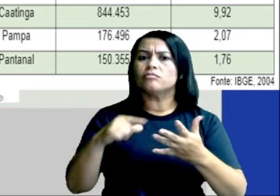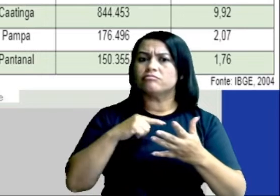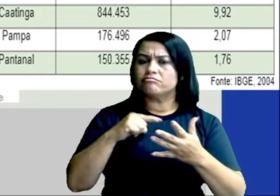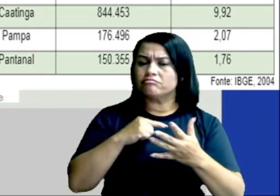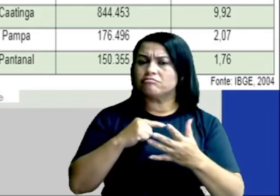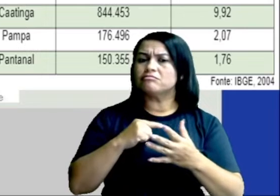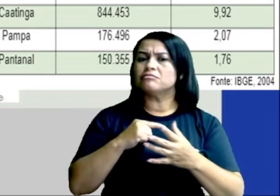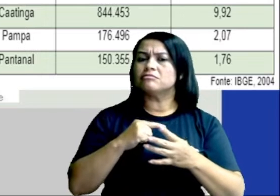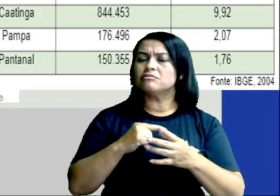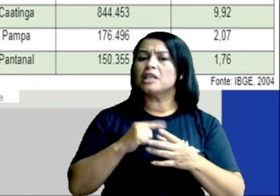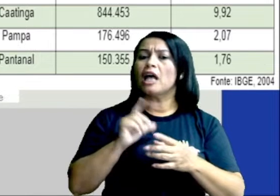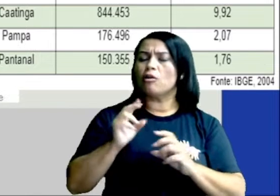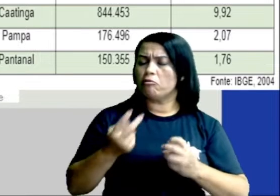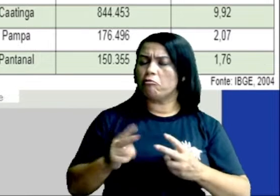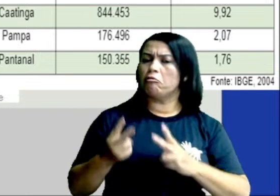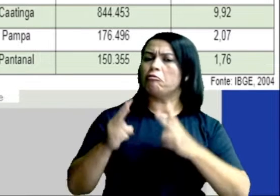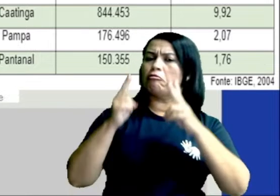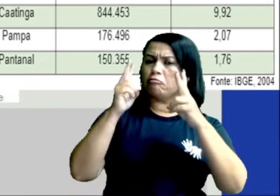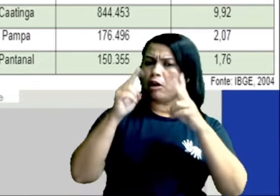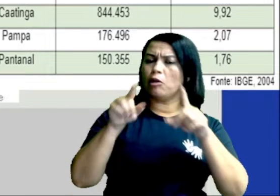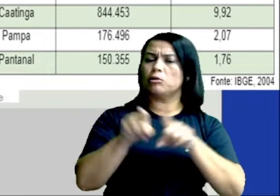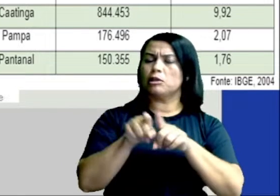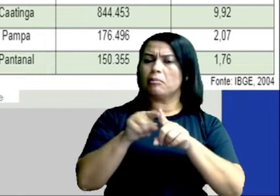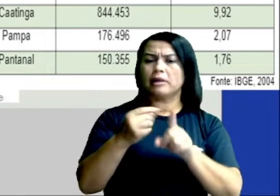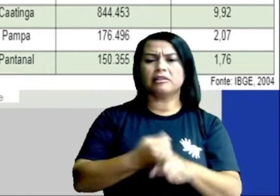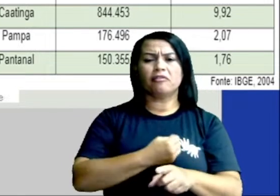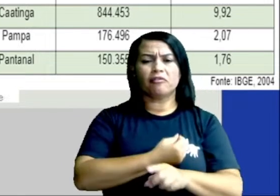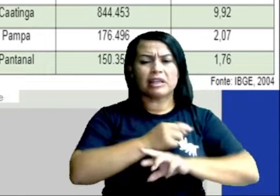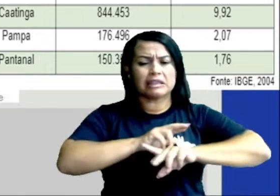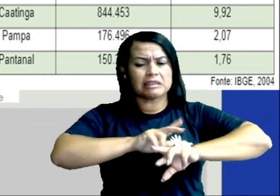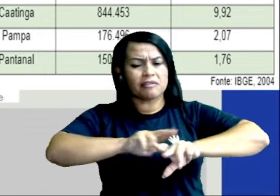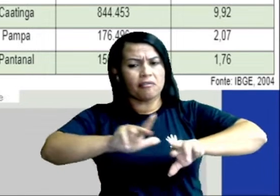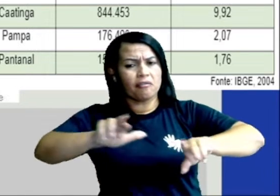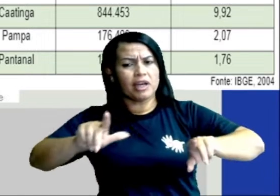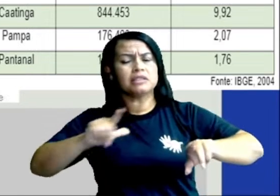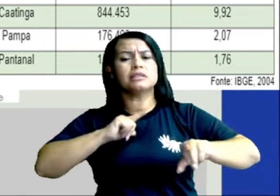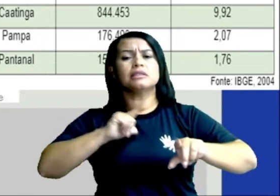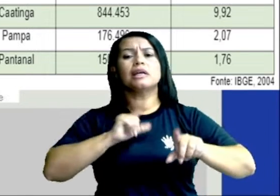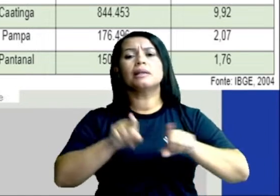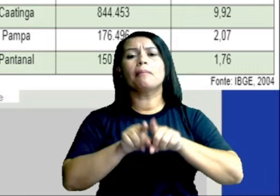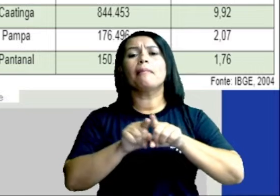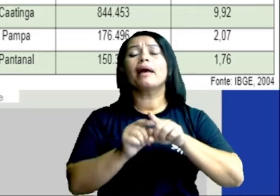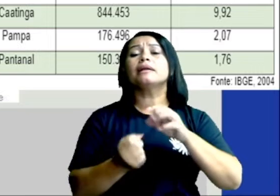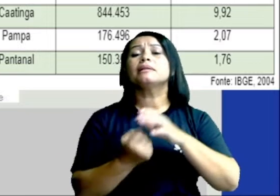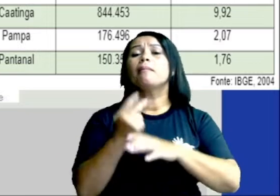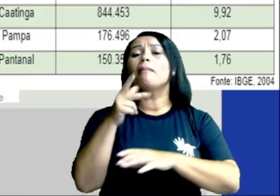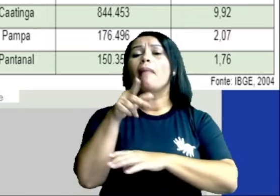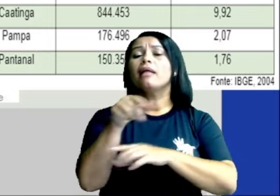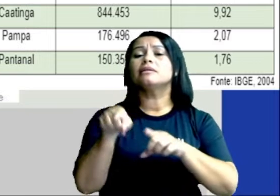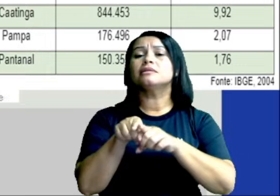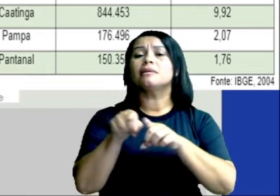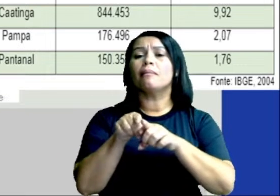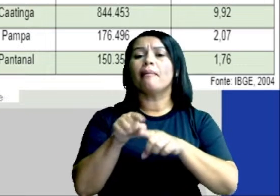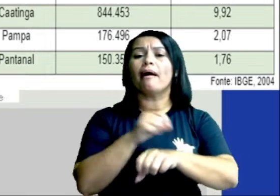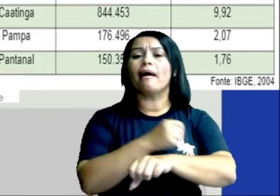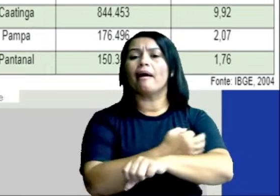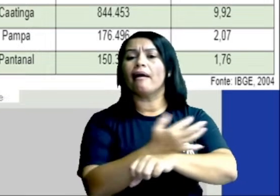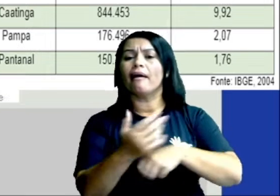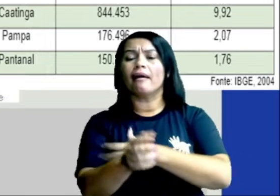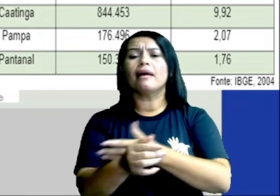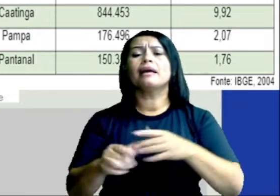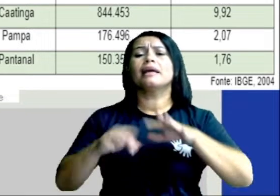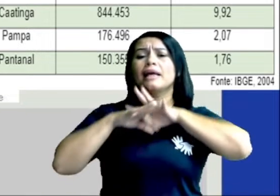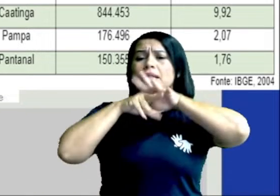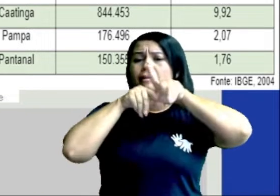biológica muito grande, né, onde a gente vai encontrar milhares de espécies de plantas e, logicamente, onde também muitos animais vão estar